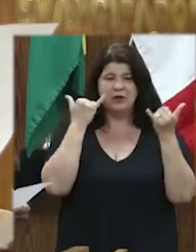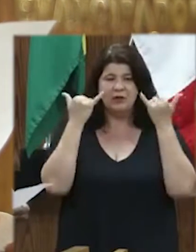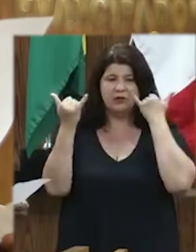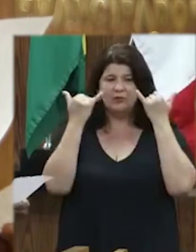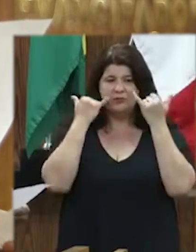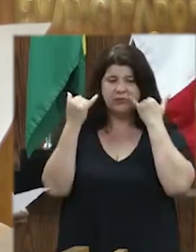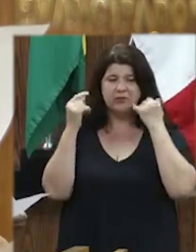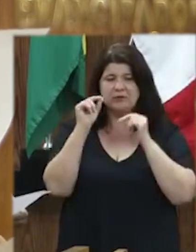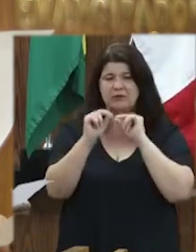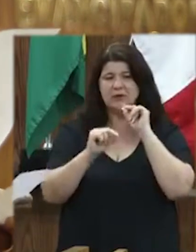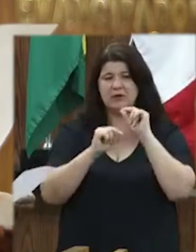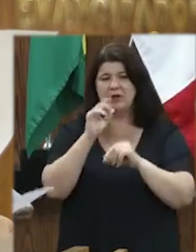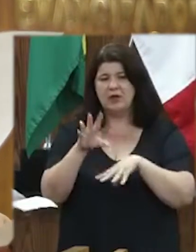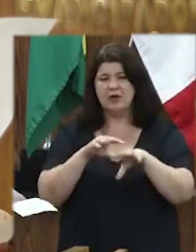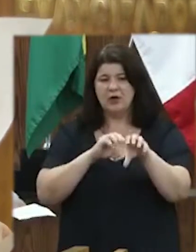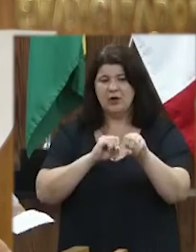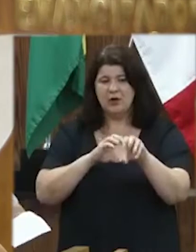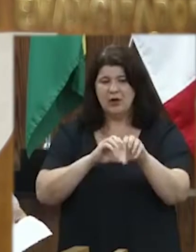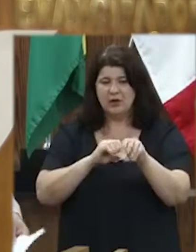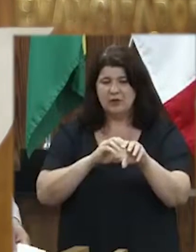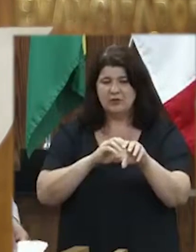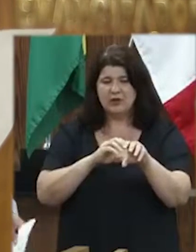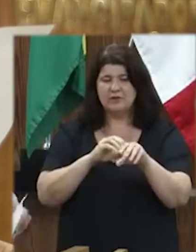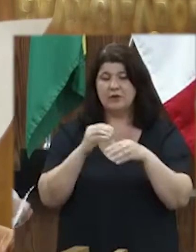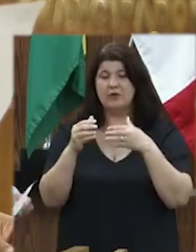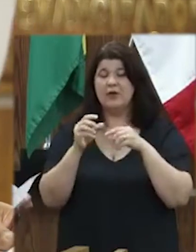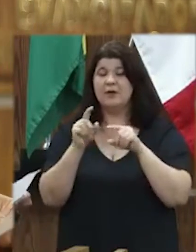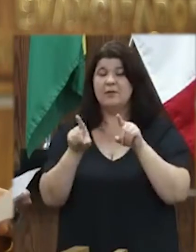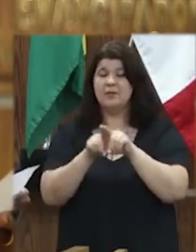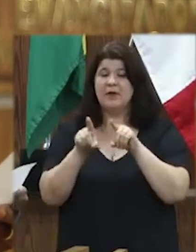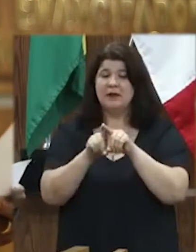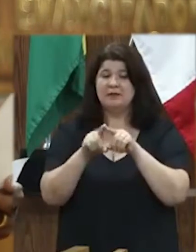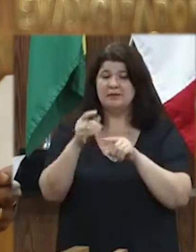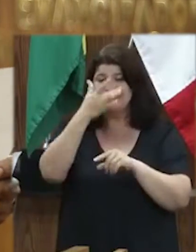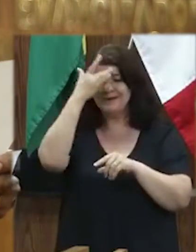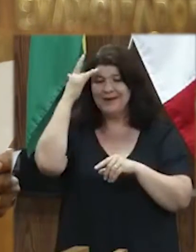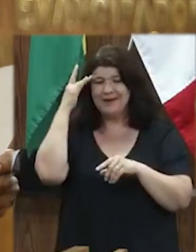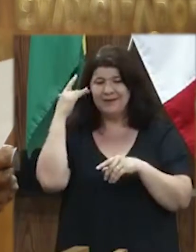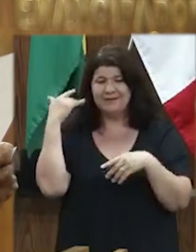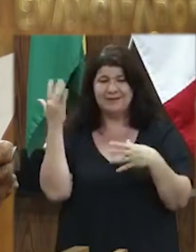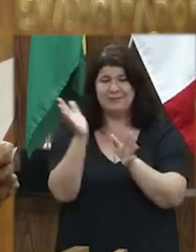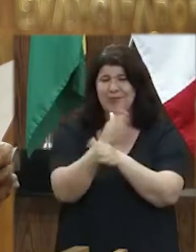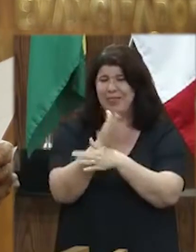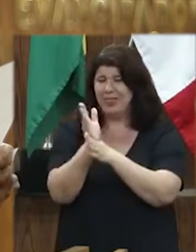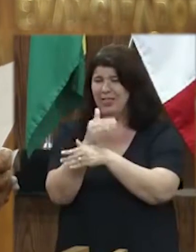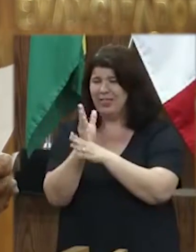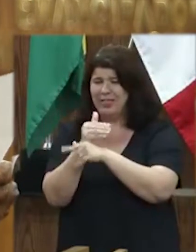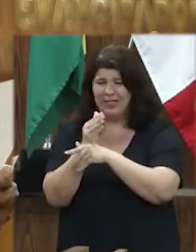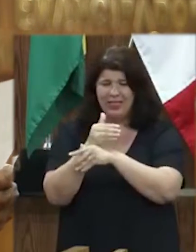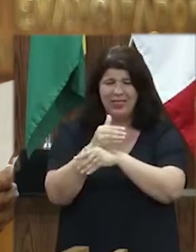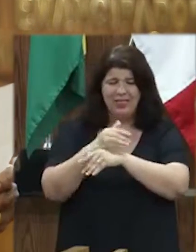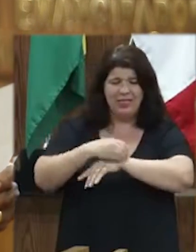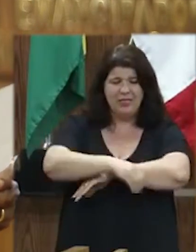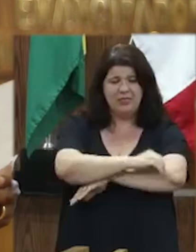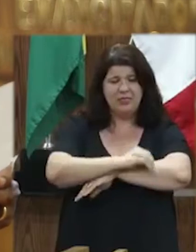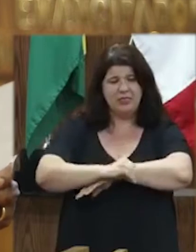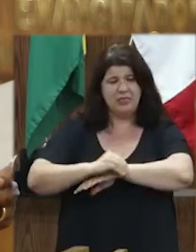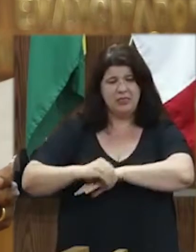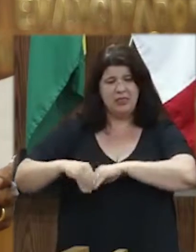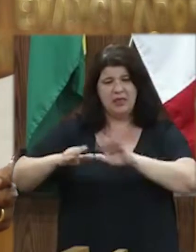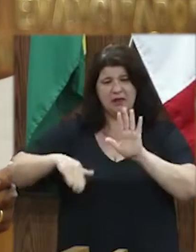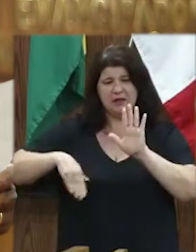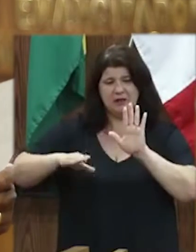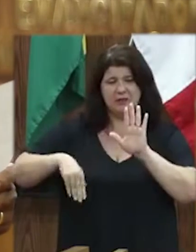divulgação voltadas à orientação de crianças perdidas na faixa de areia de nossas praias e a outra no sentido de